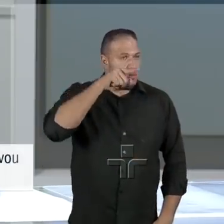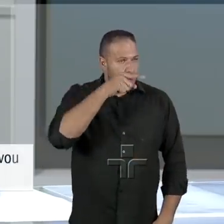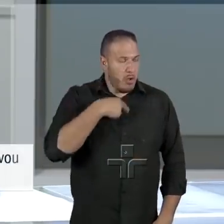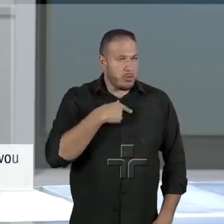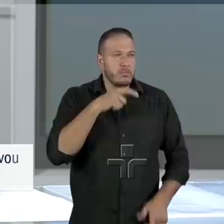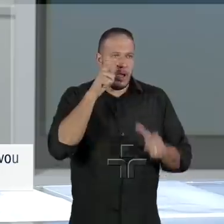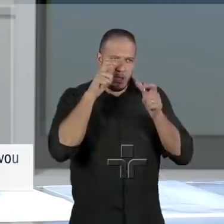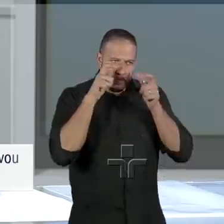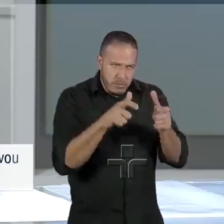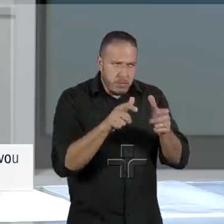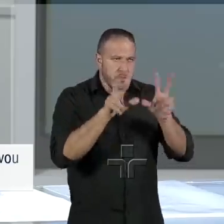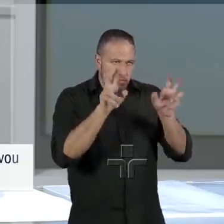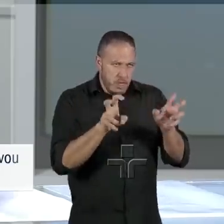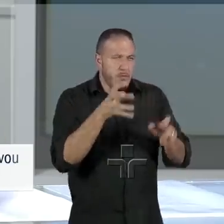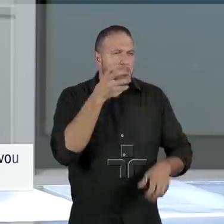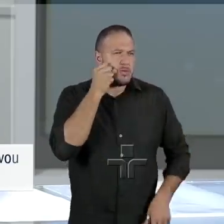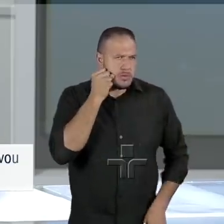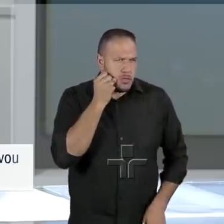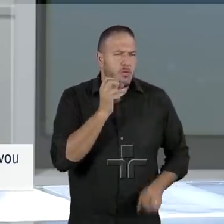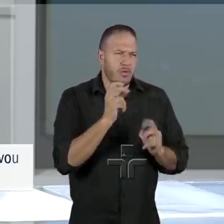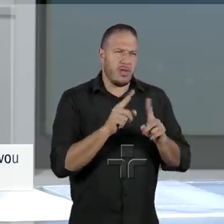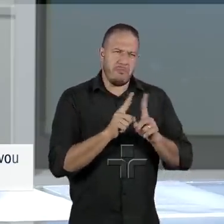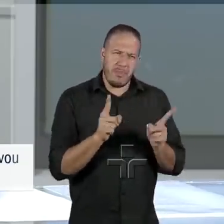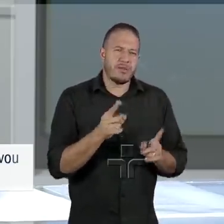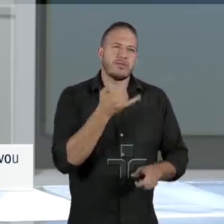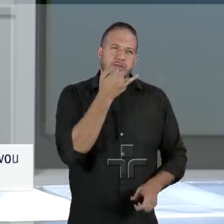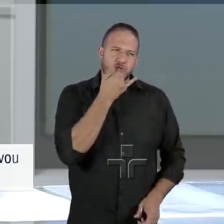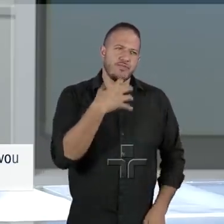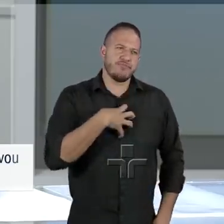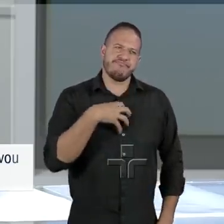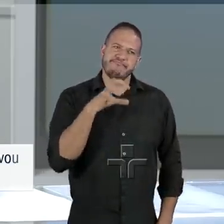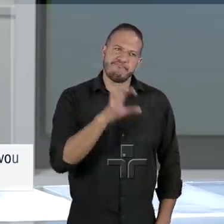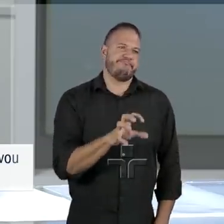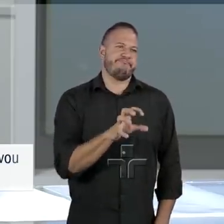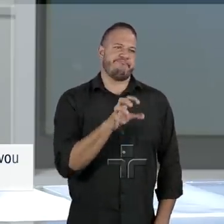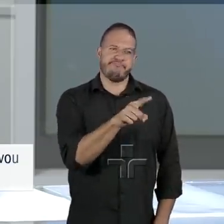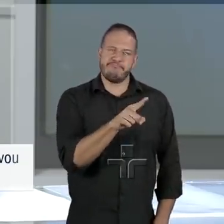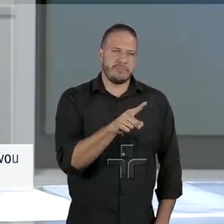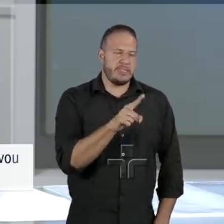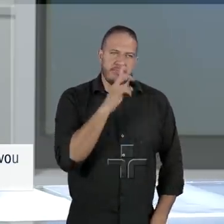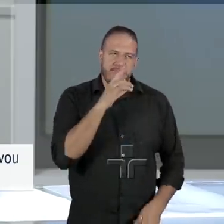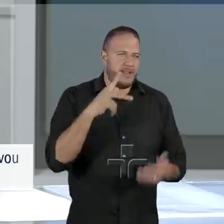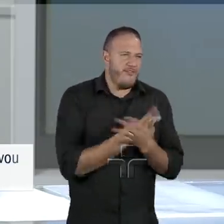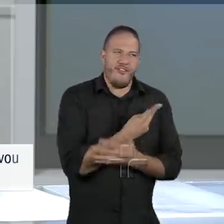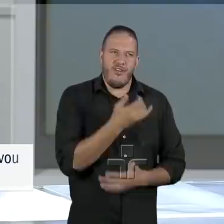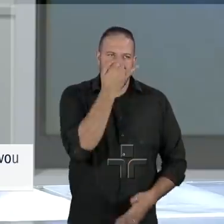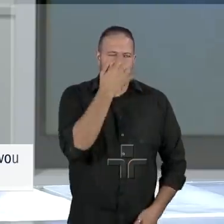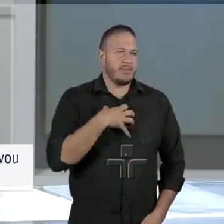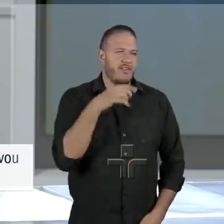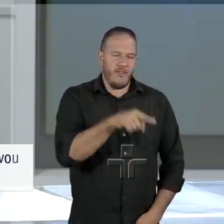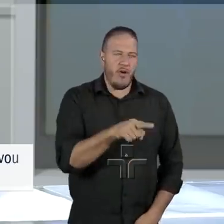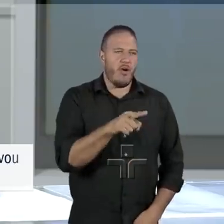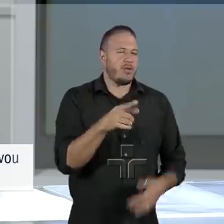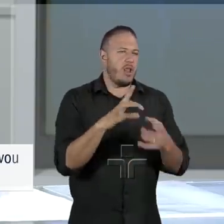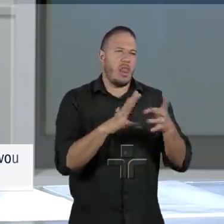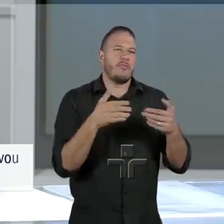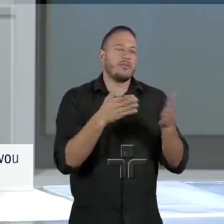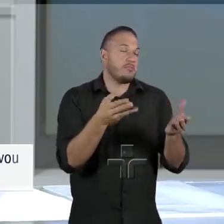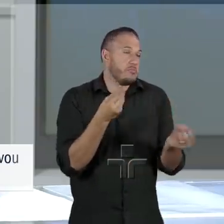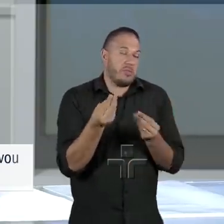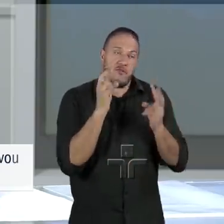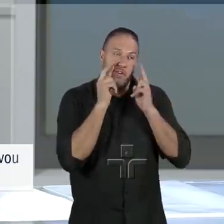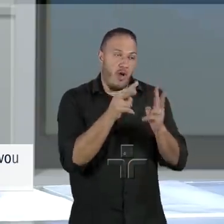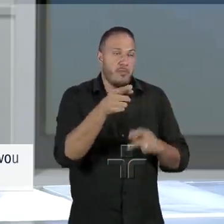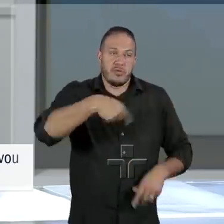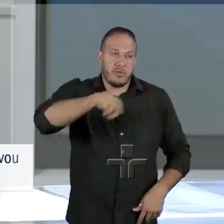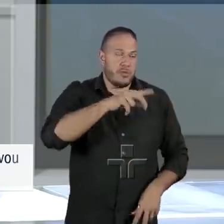questão da adoção, mas lamento que tenham cometido esse equívoco, esse descuido que dá margem a essas interpretações justas que